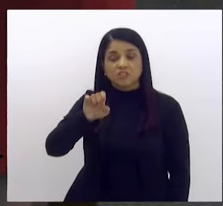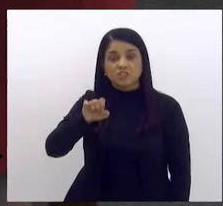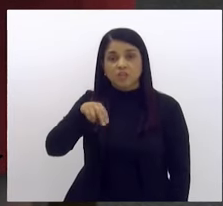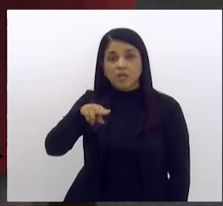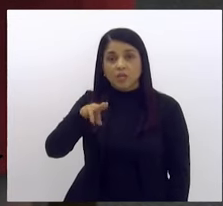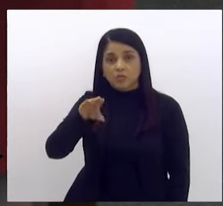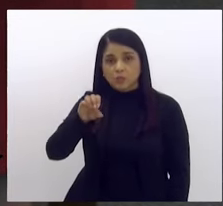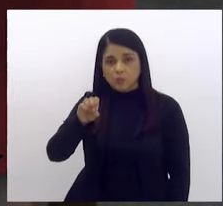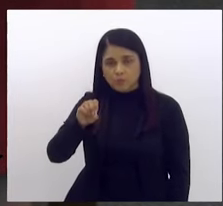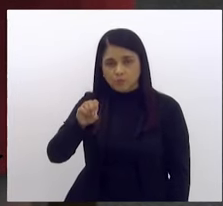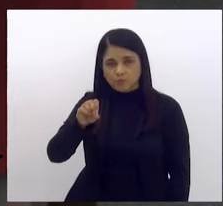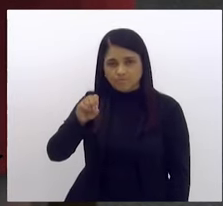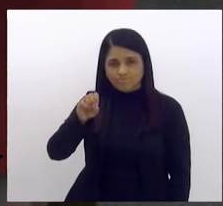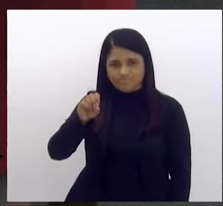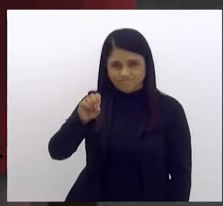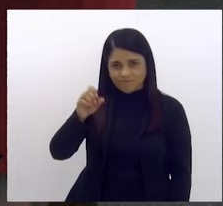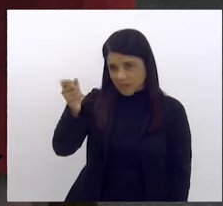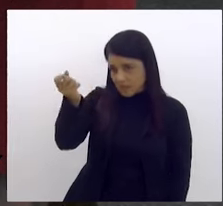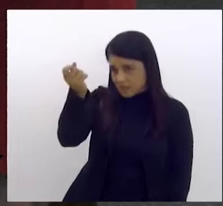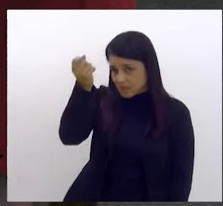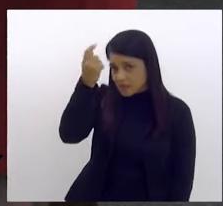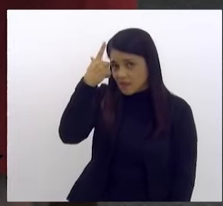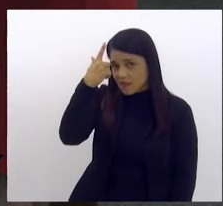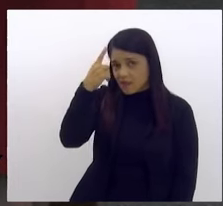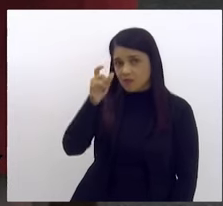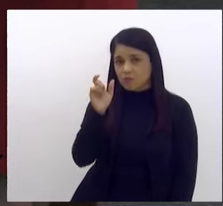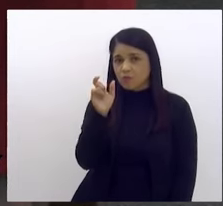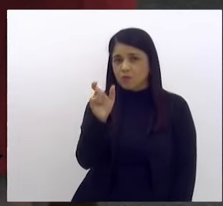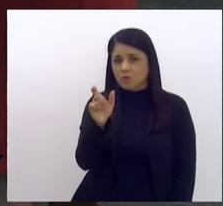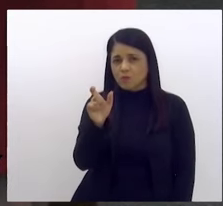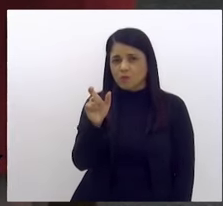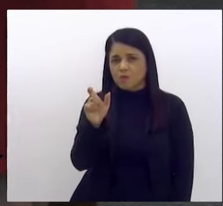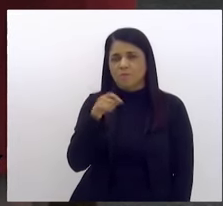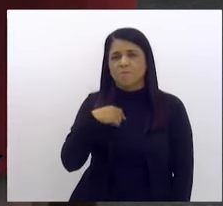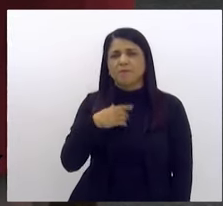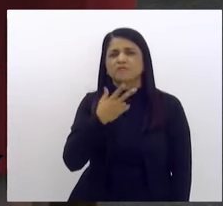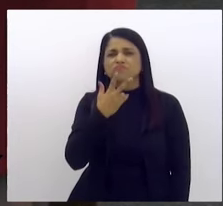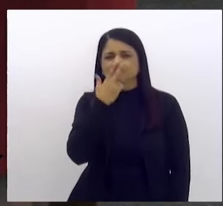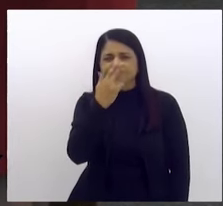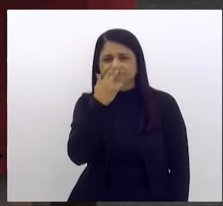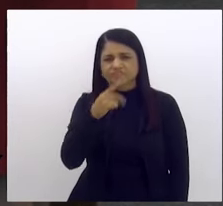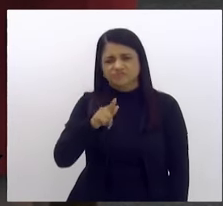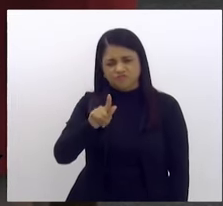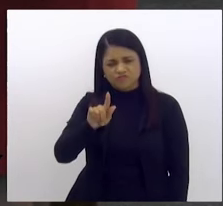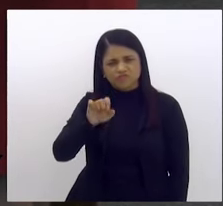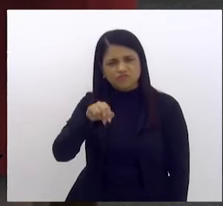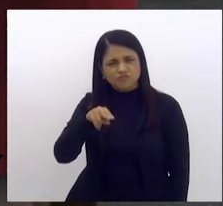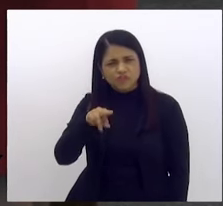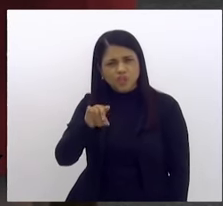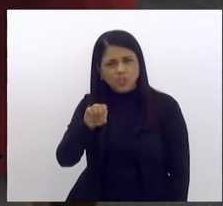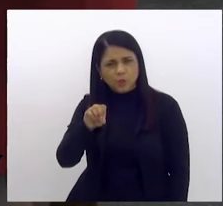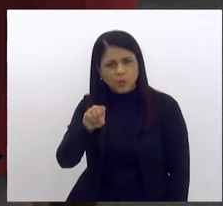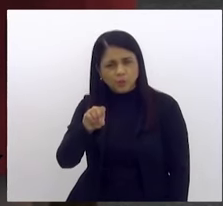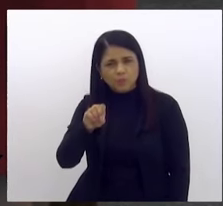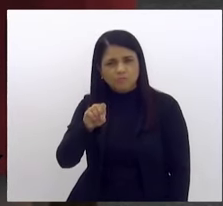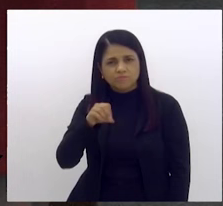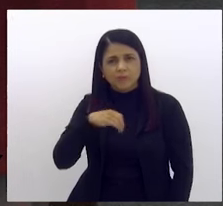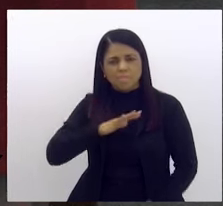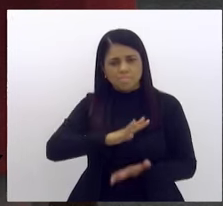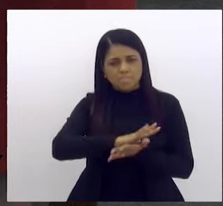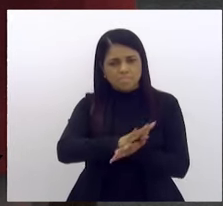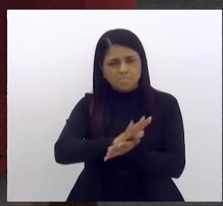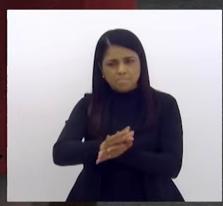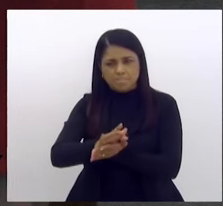gênio é uma forma de preconceito. Então, senhor presidente, eu